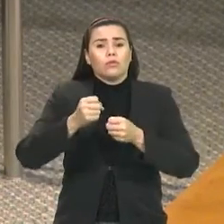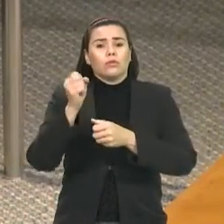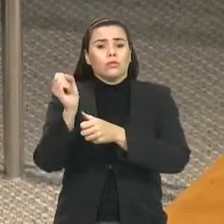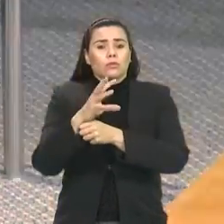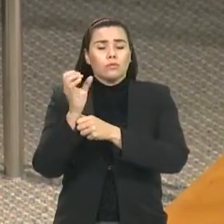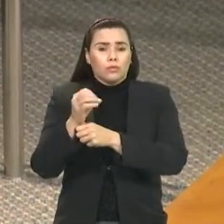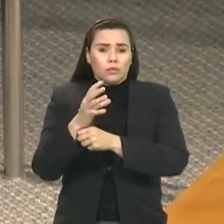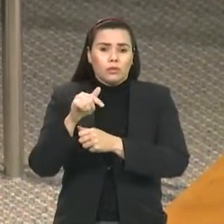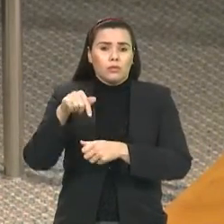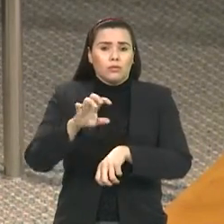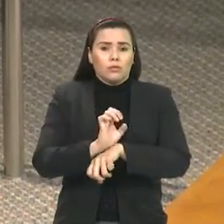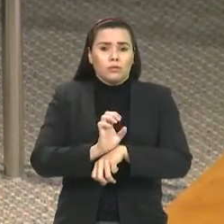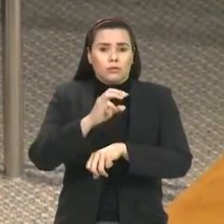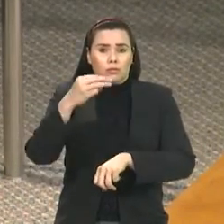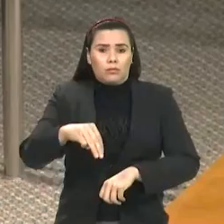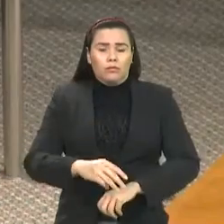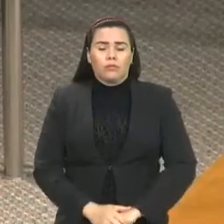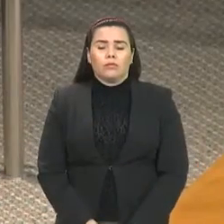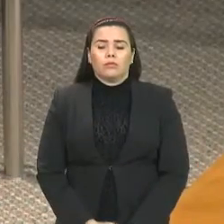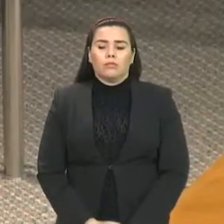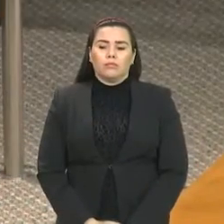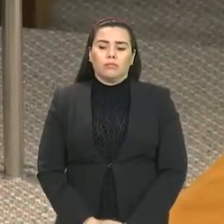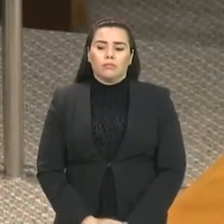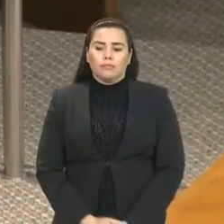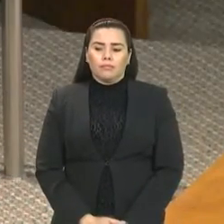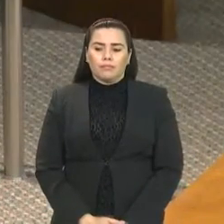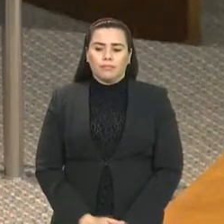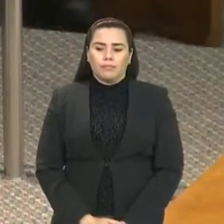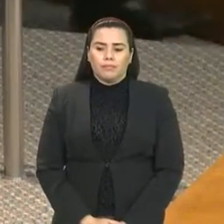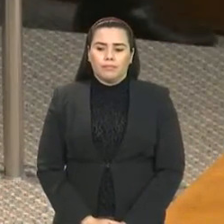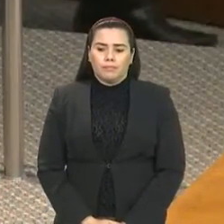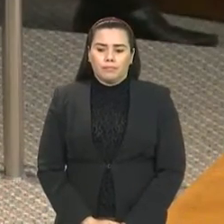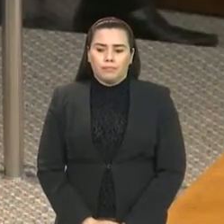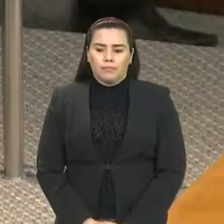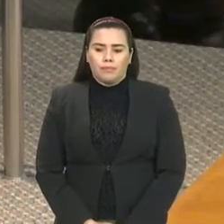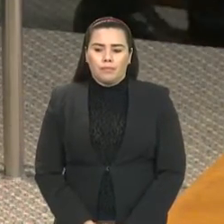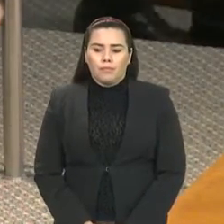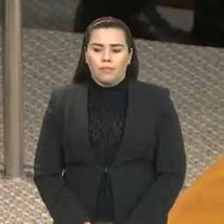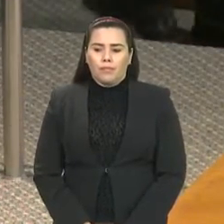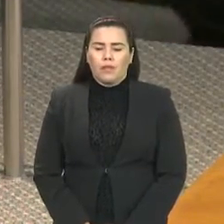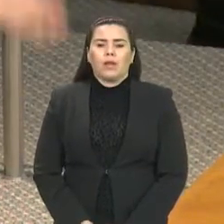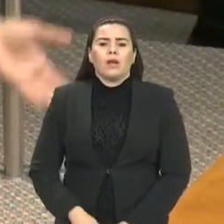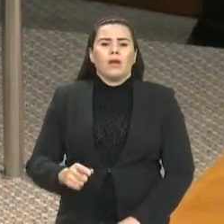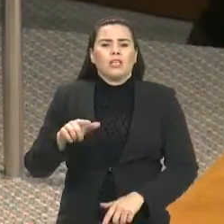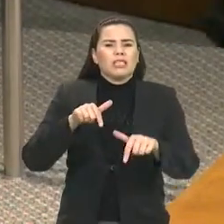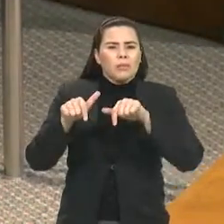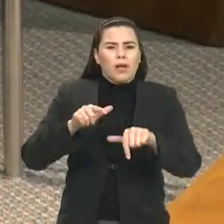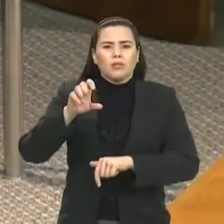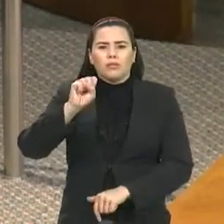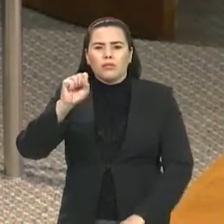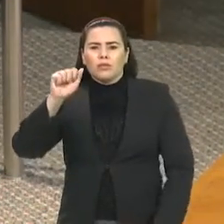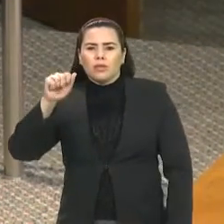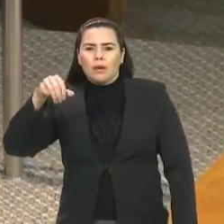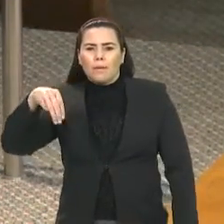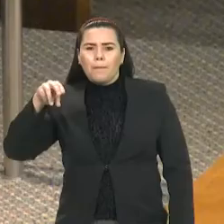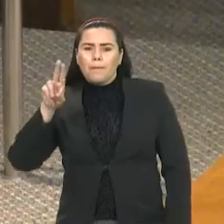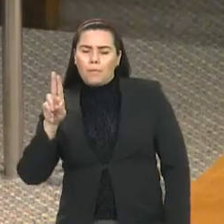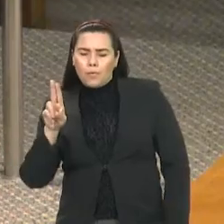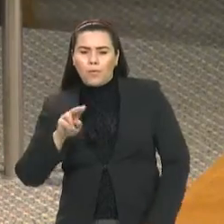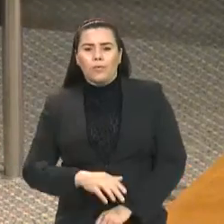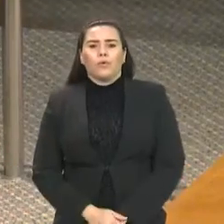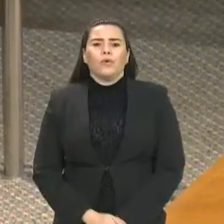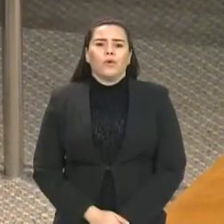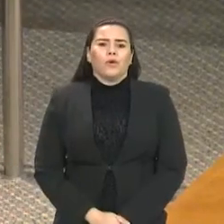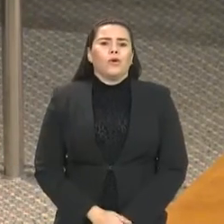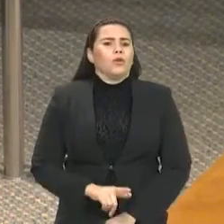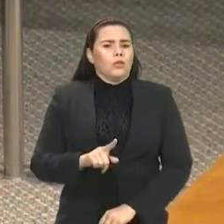Condutores de ambulância do Estado do Maranhão, condutores de ambulância SAMU, do Estado e do município, contem